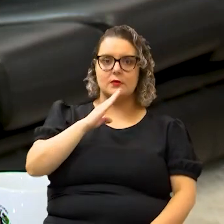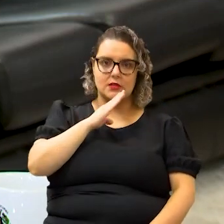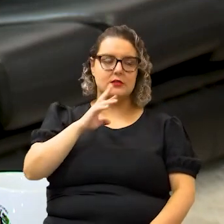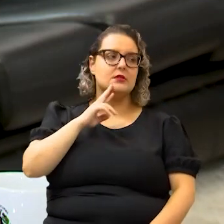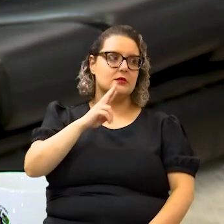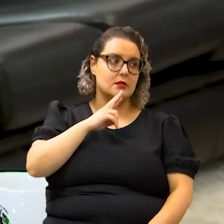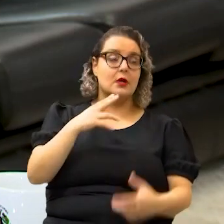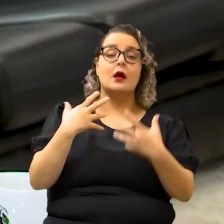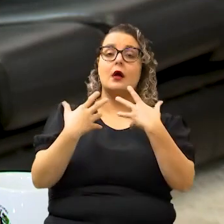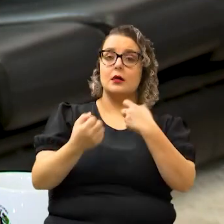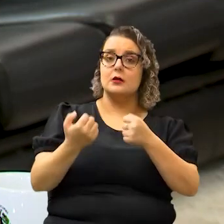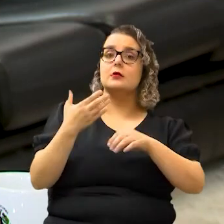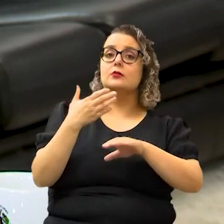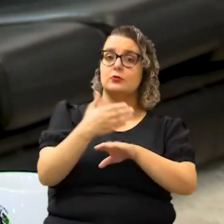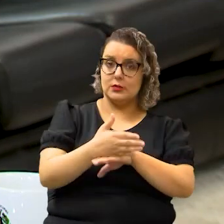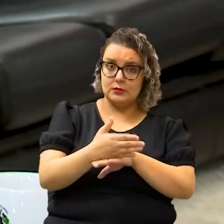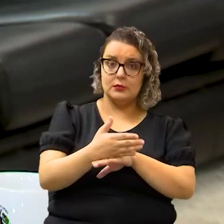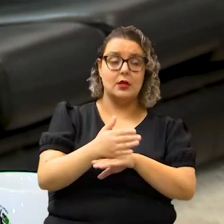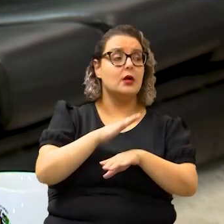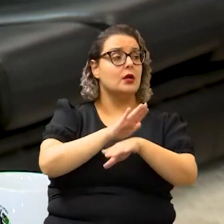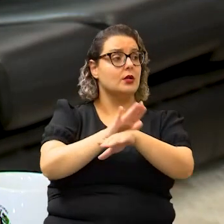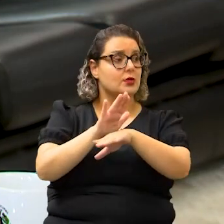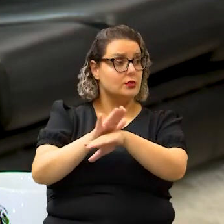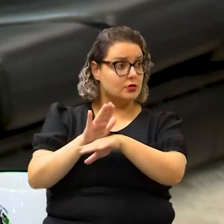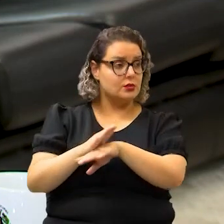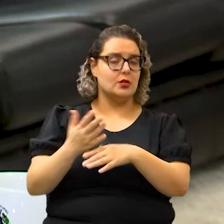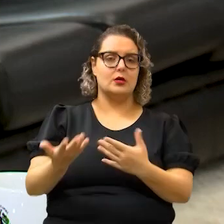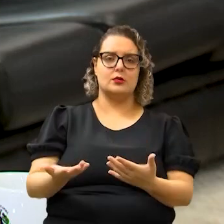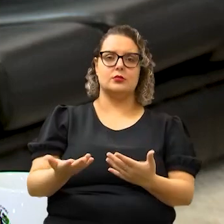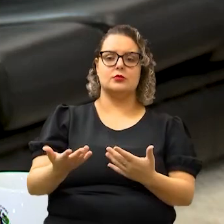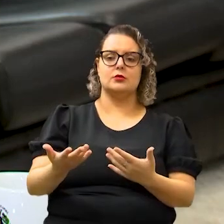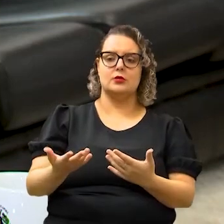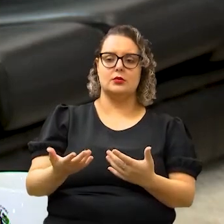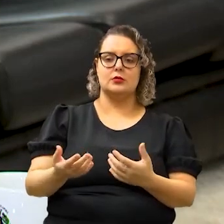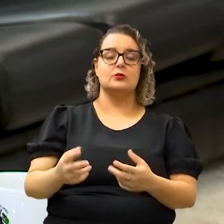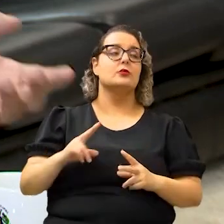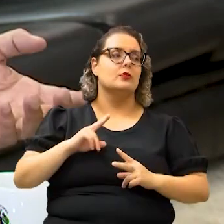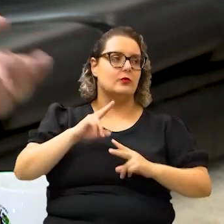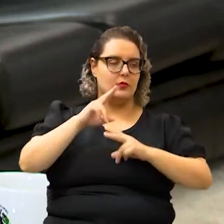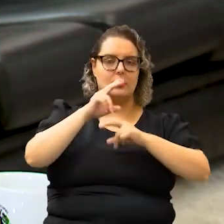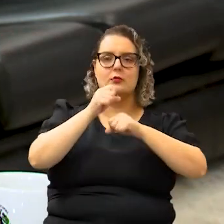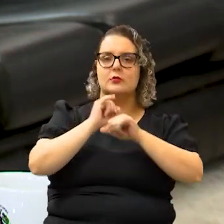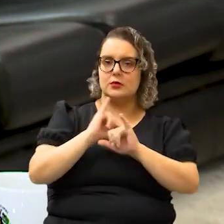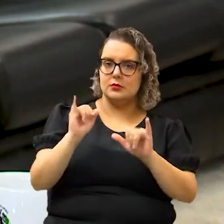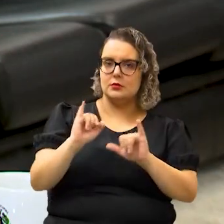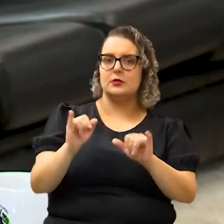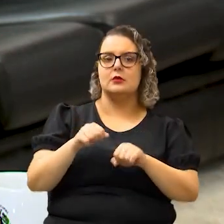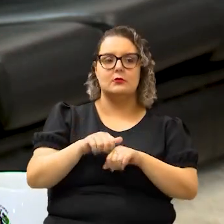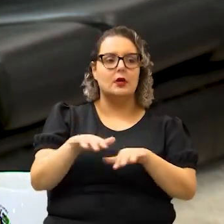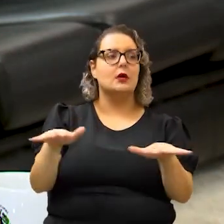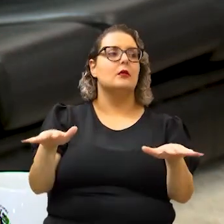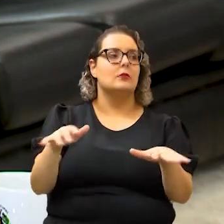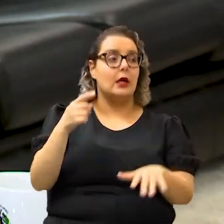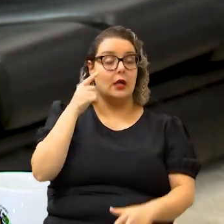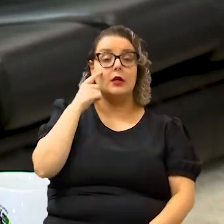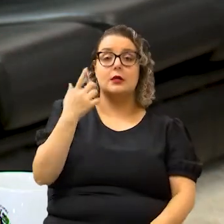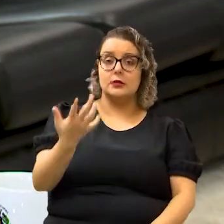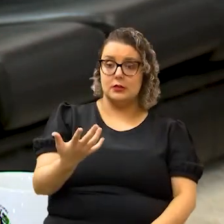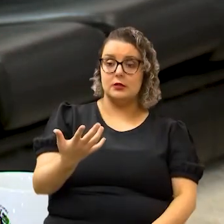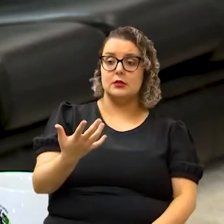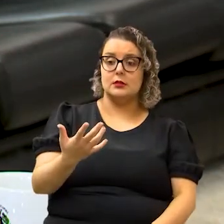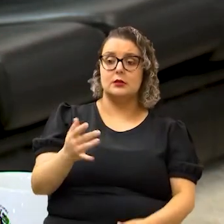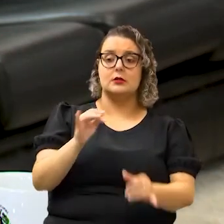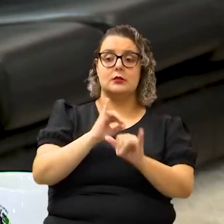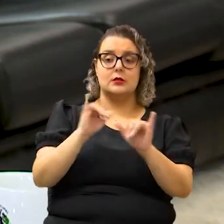né, de Bares e Restaurantes, que também topou participar e ajudar na distribuição e no fortalecimento da